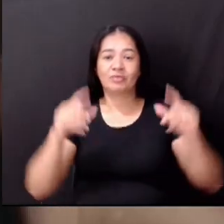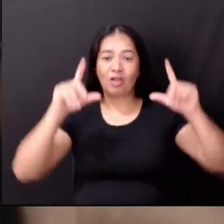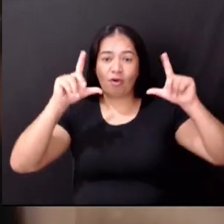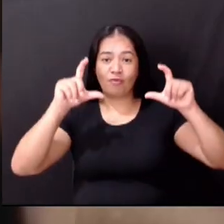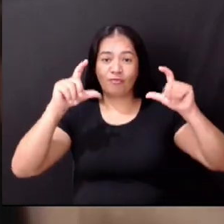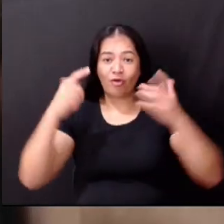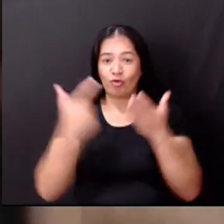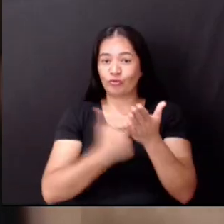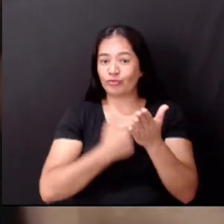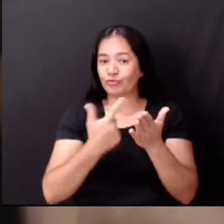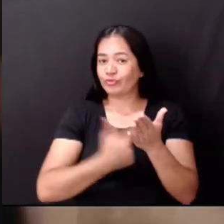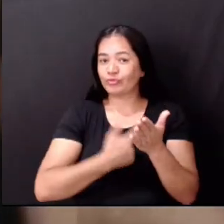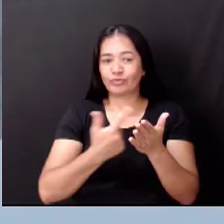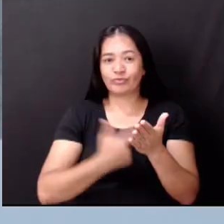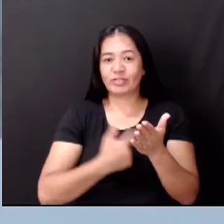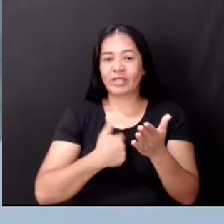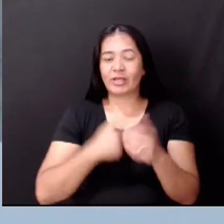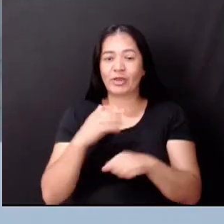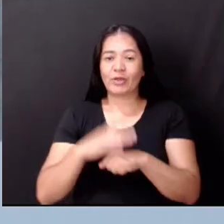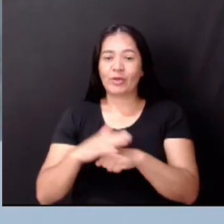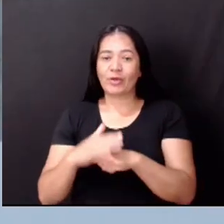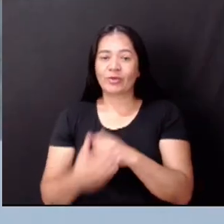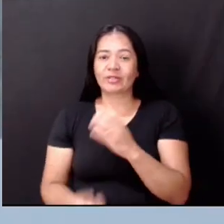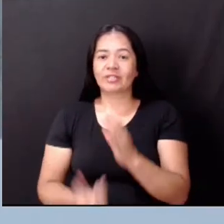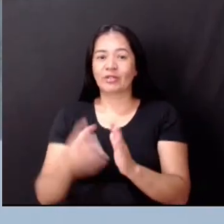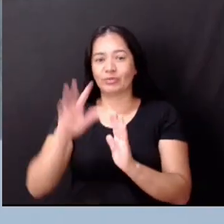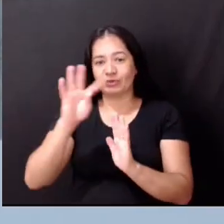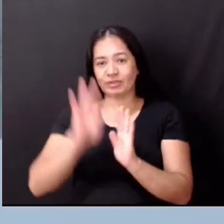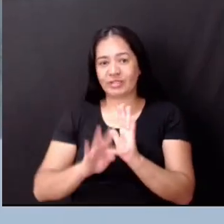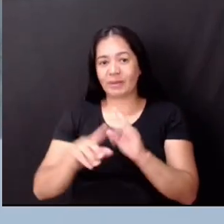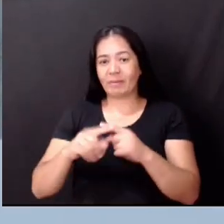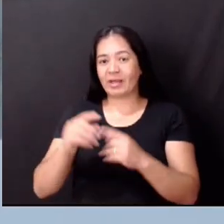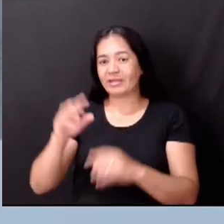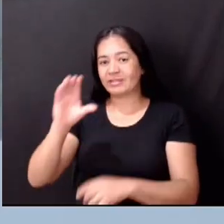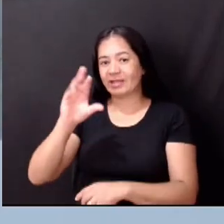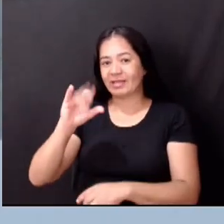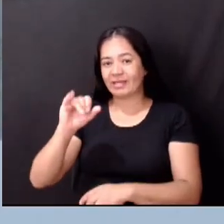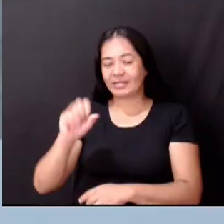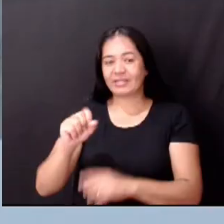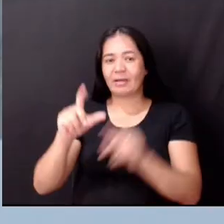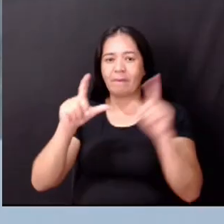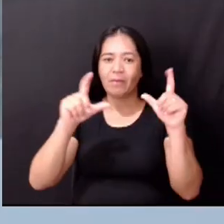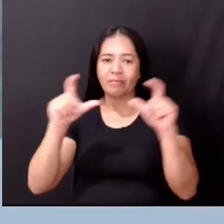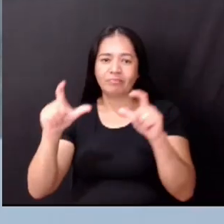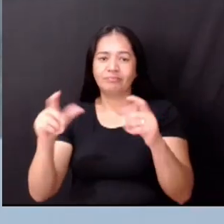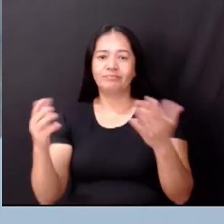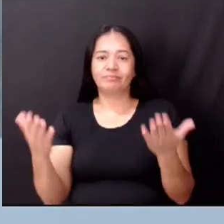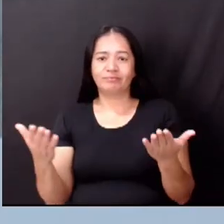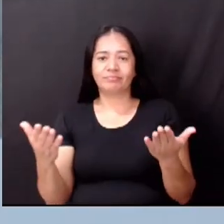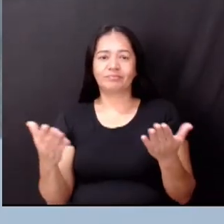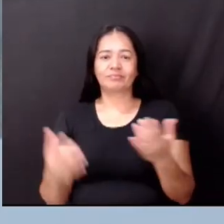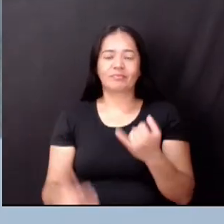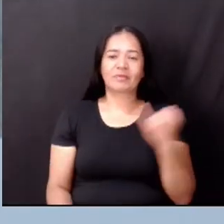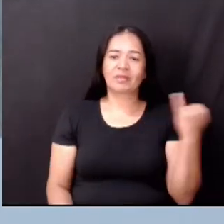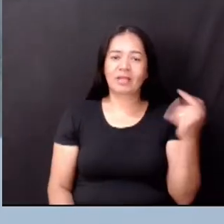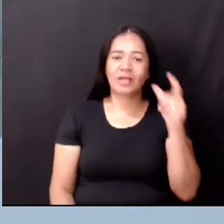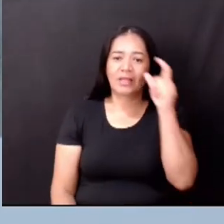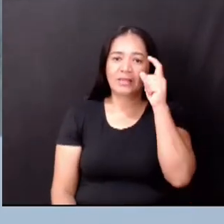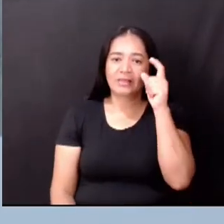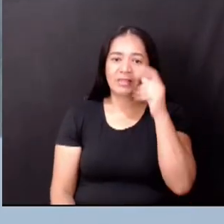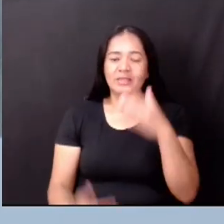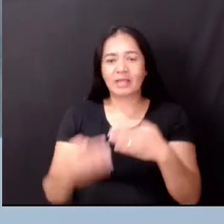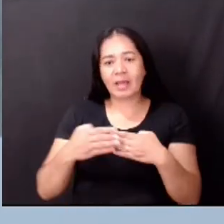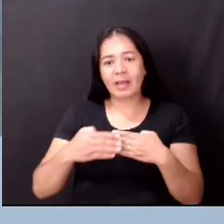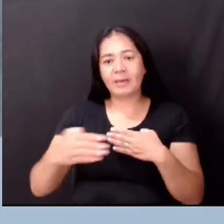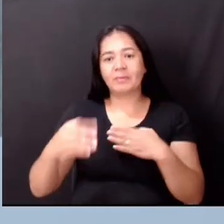Eu criei o texto e a Cris as fotos que acompanham. Então, ele é muito interessante a partir desse ponto de vista, porque a